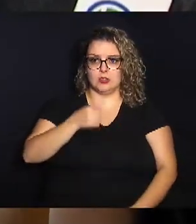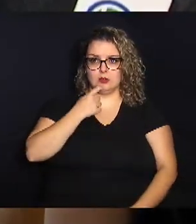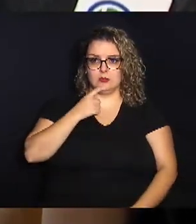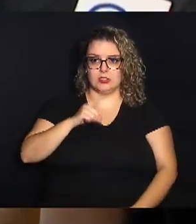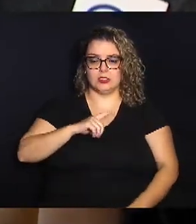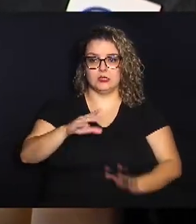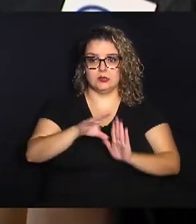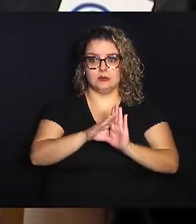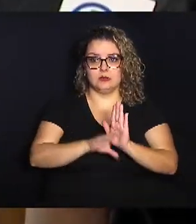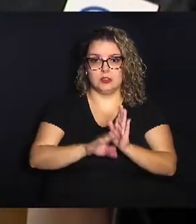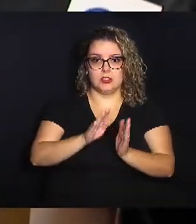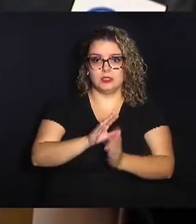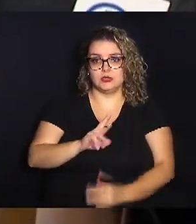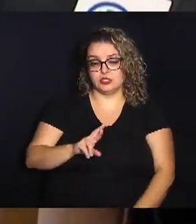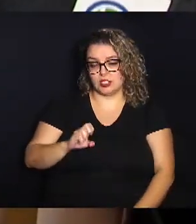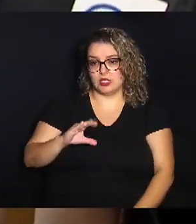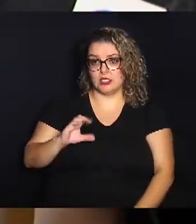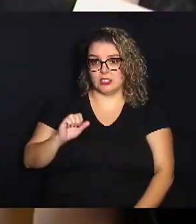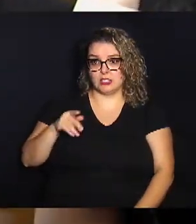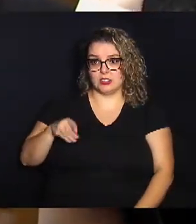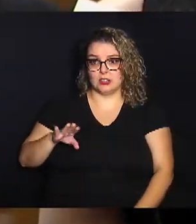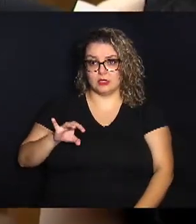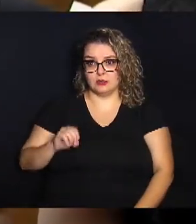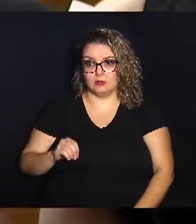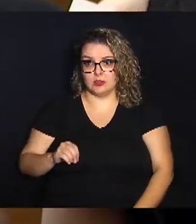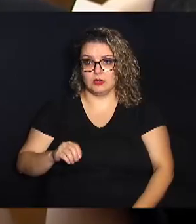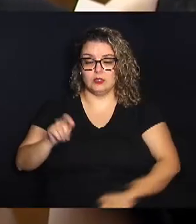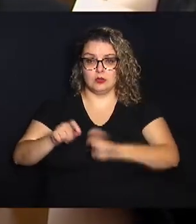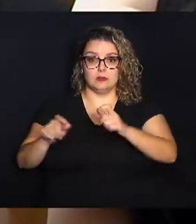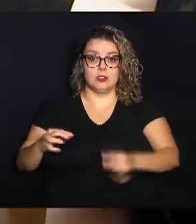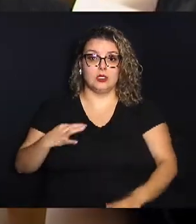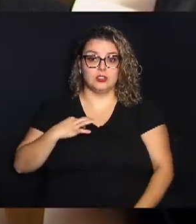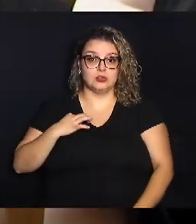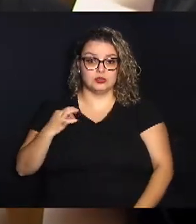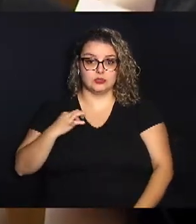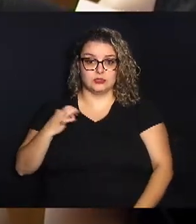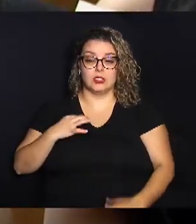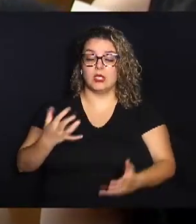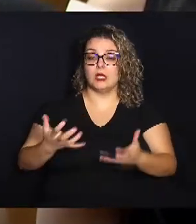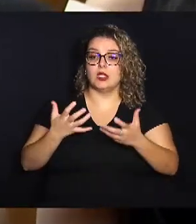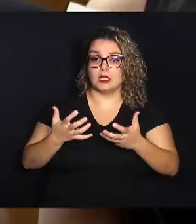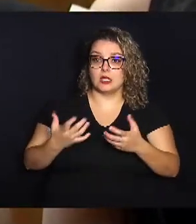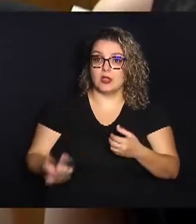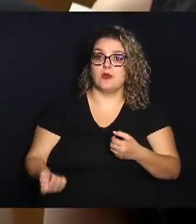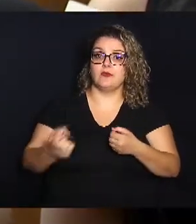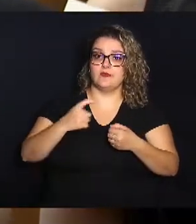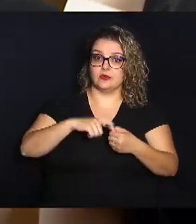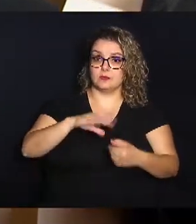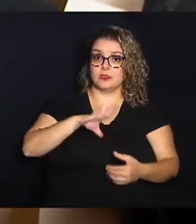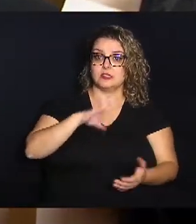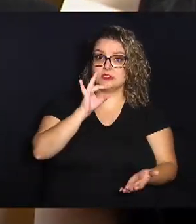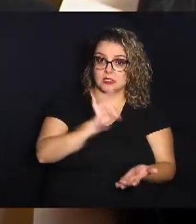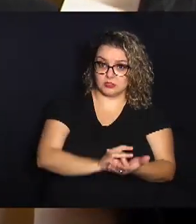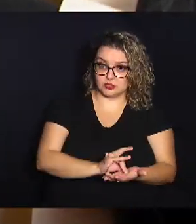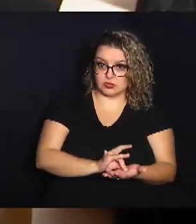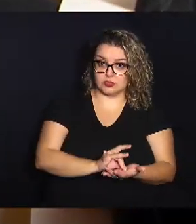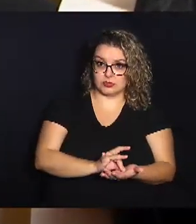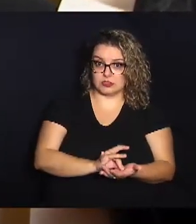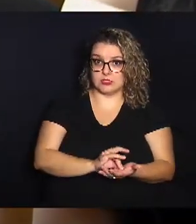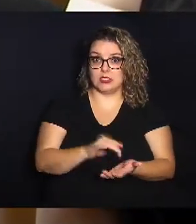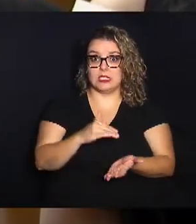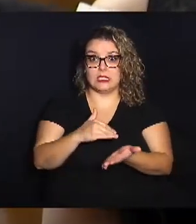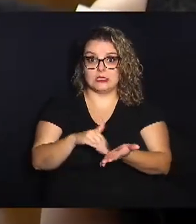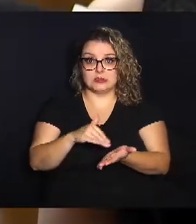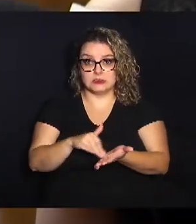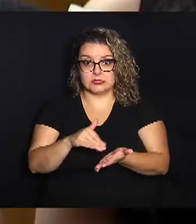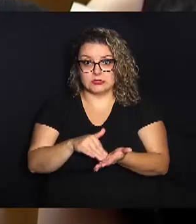de recâmbio, quando a pessoa voluntariamente quer voltar para a sua cidade e a secretaria que